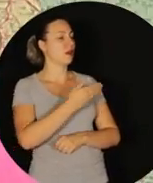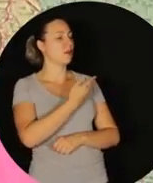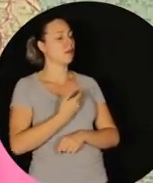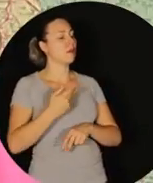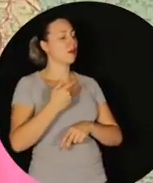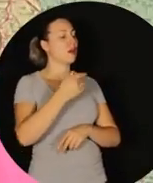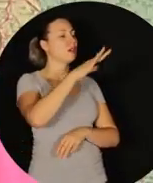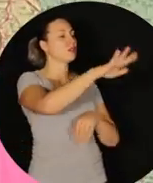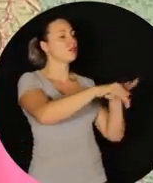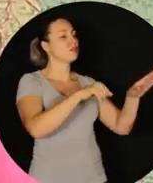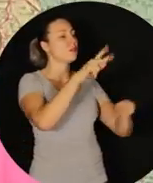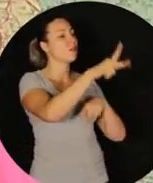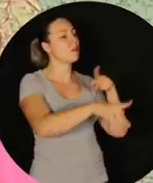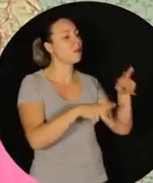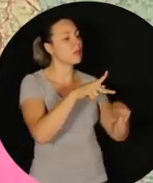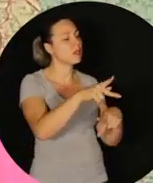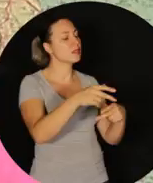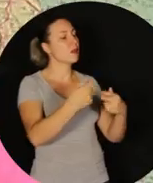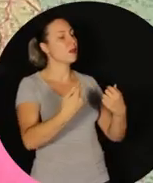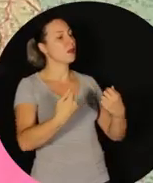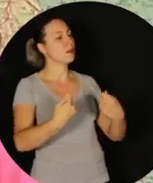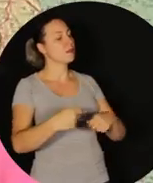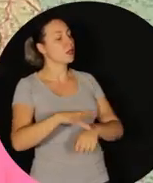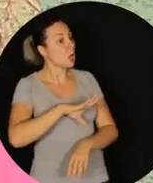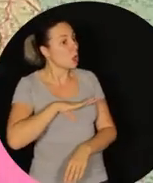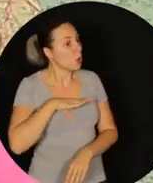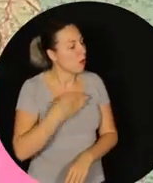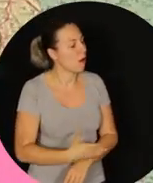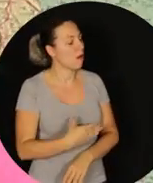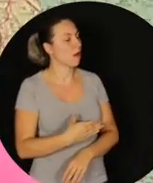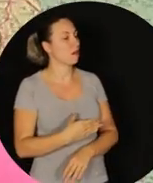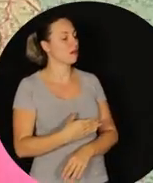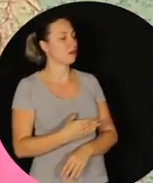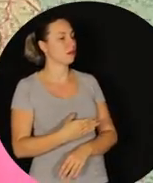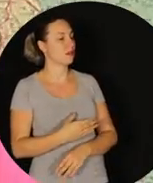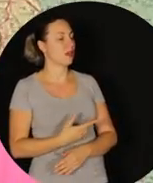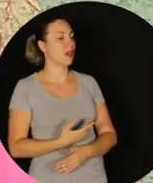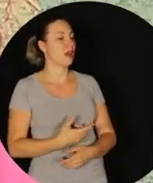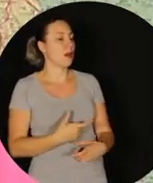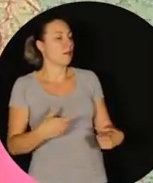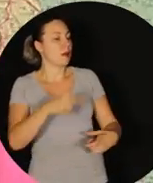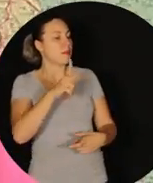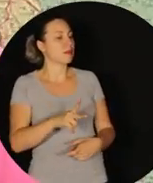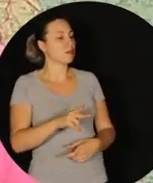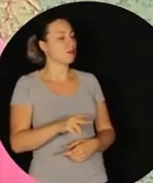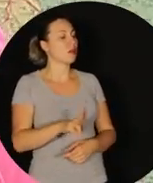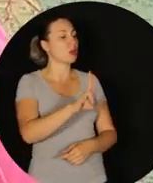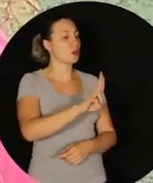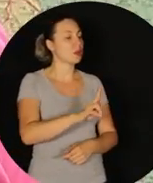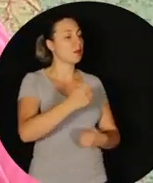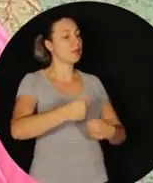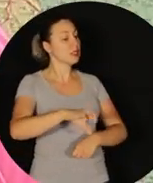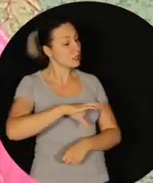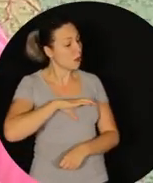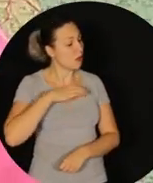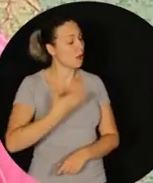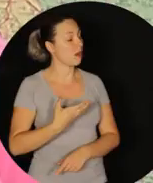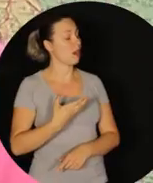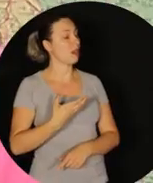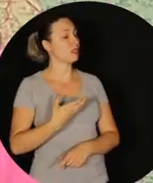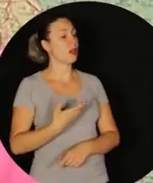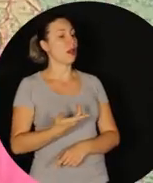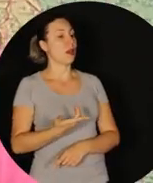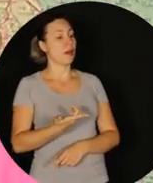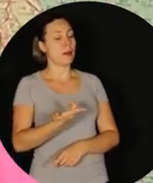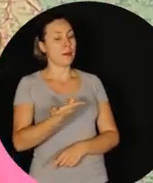governantes, pelas pessoas que passam essa coragem para eles, que na maioria das vezes o usuário precisa ser chamado de